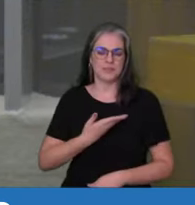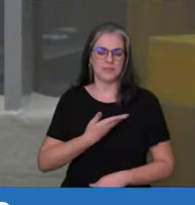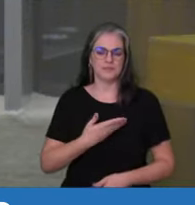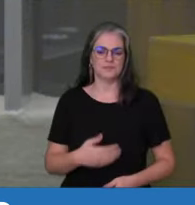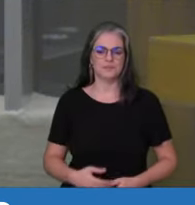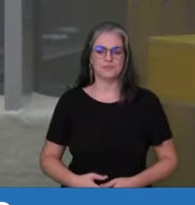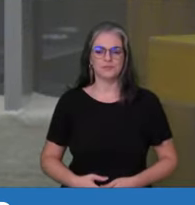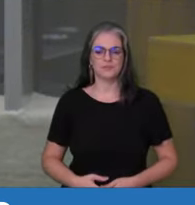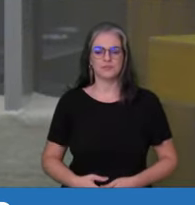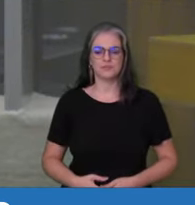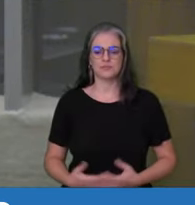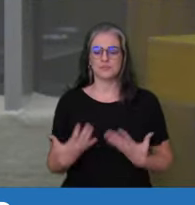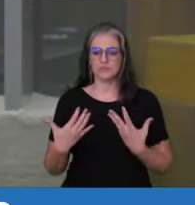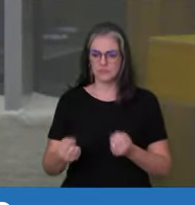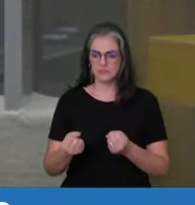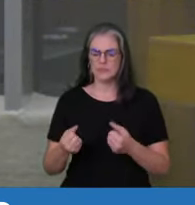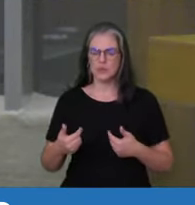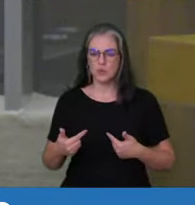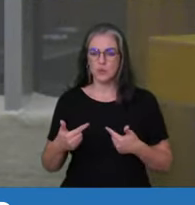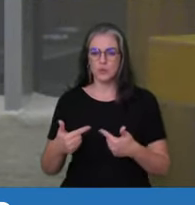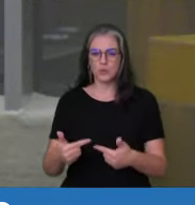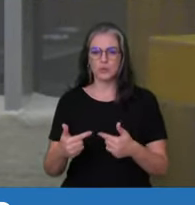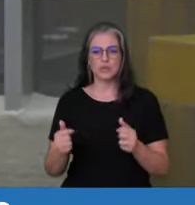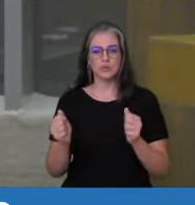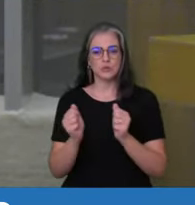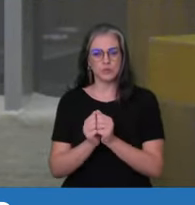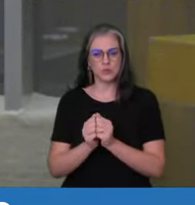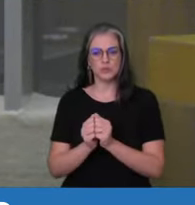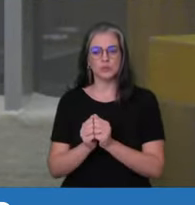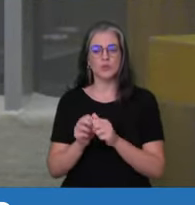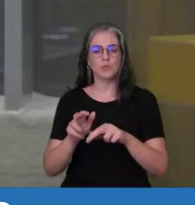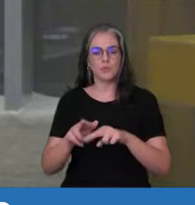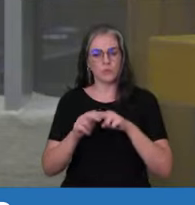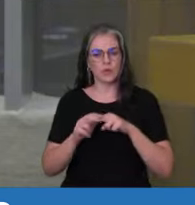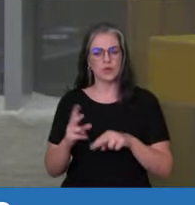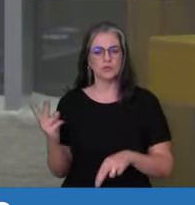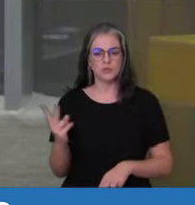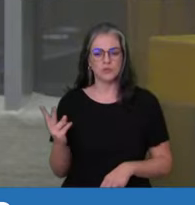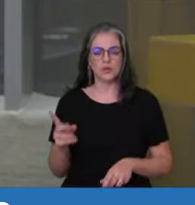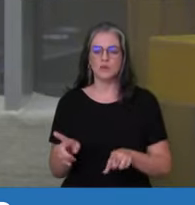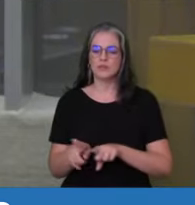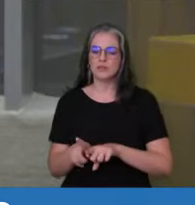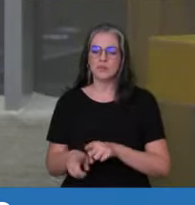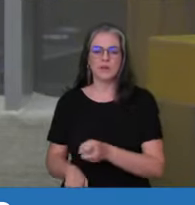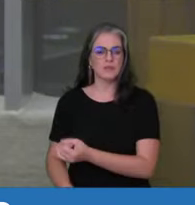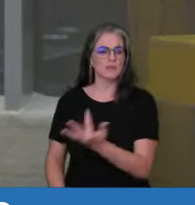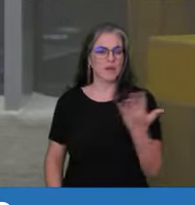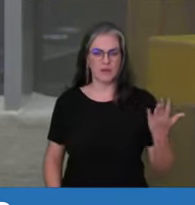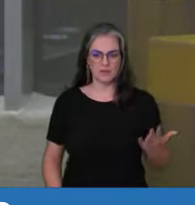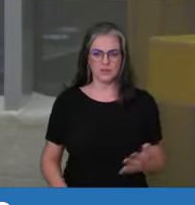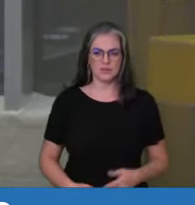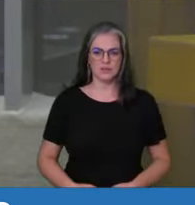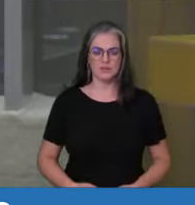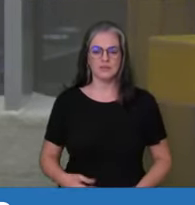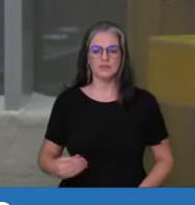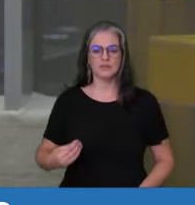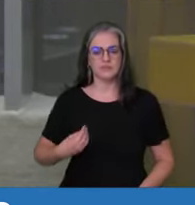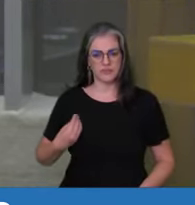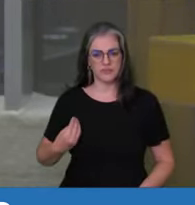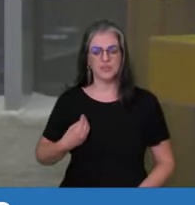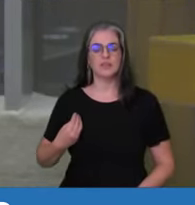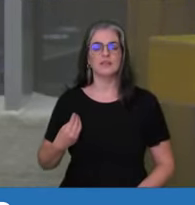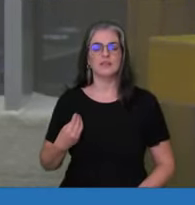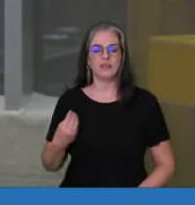Seguimos juntos por Marielle, por Anderson e por todos. Marielle presente,